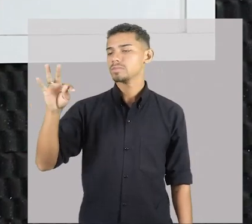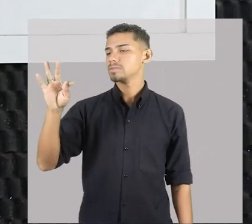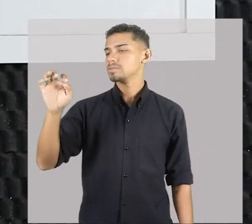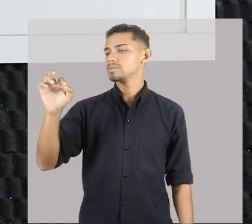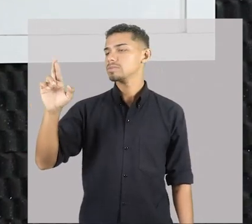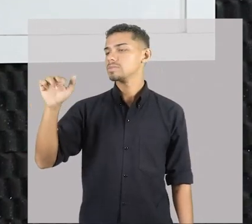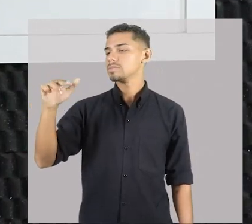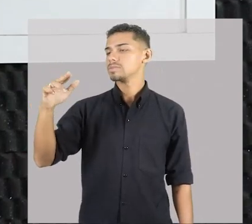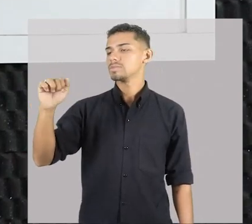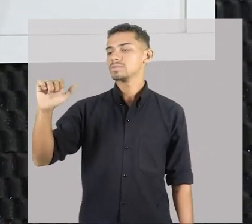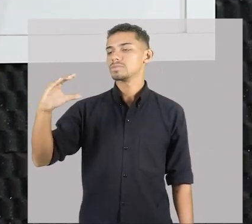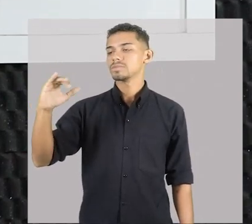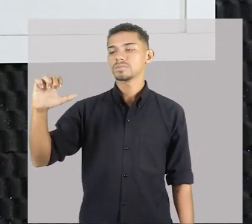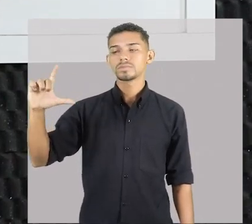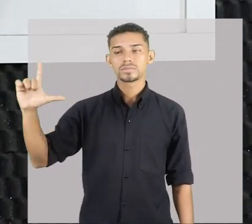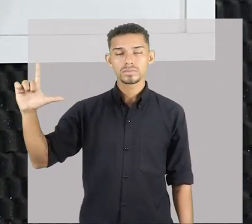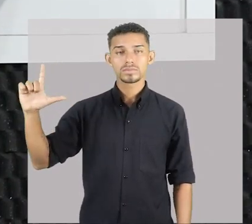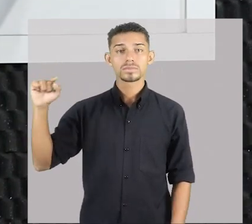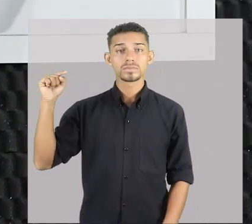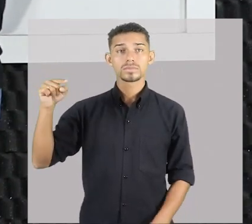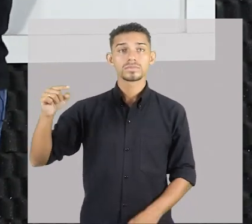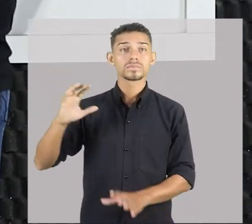de unidades de medida,